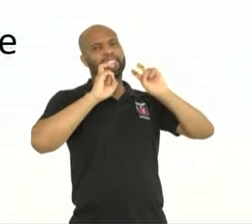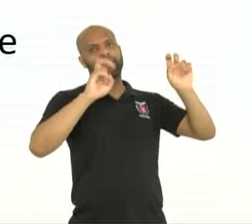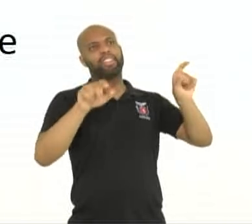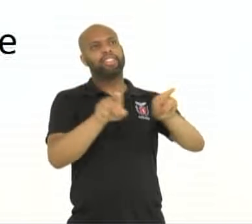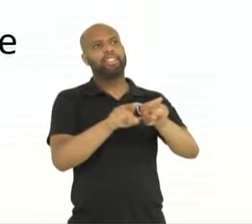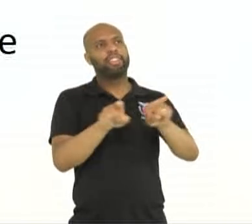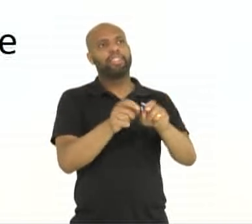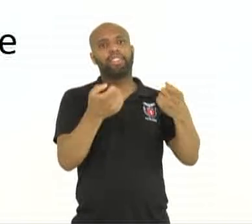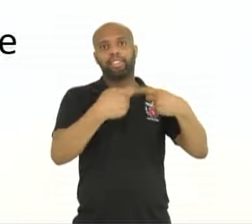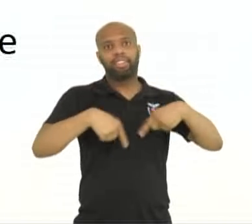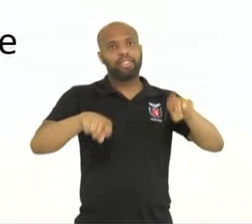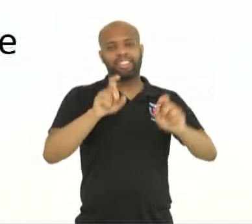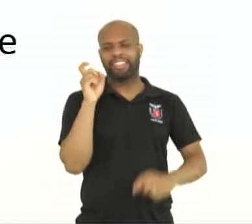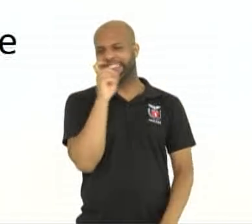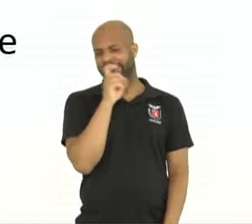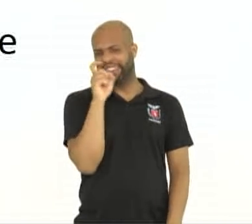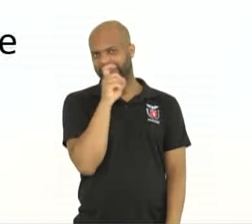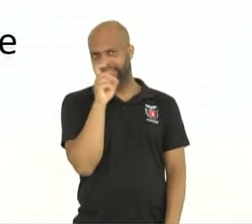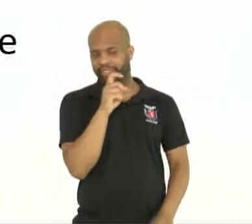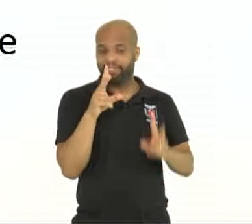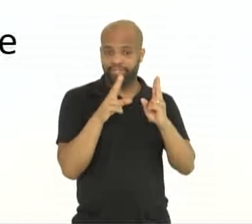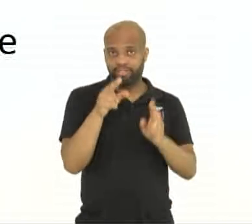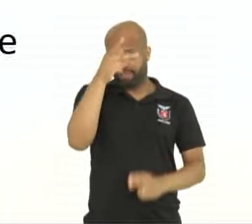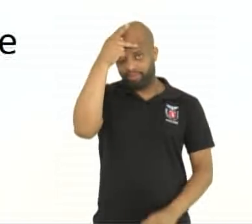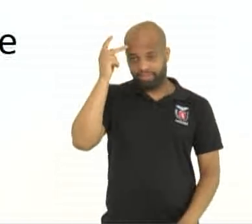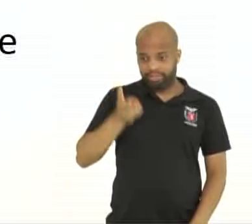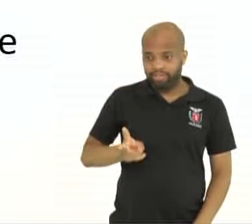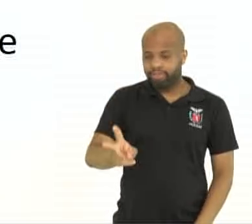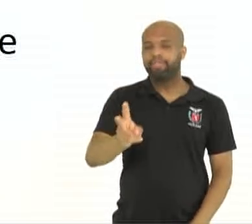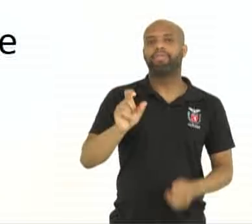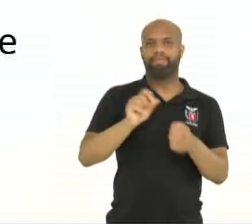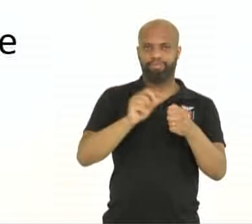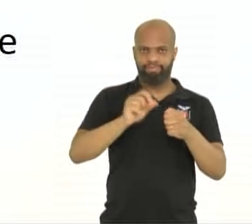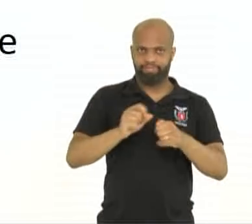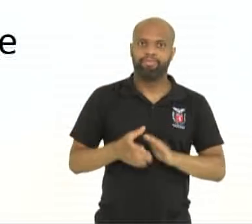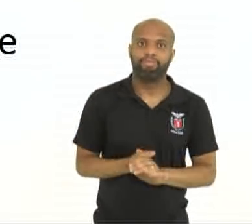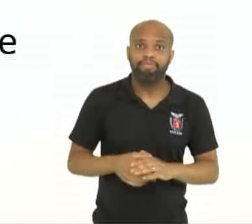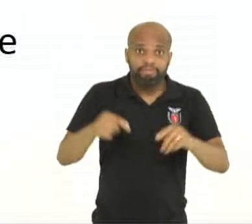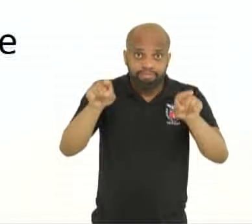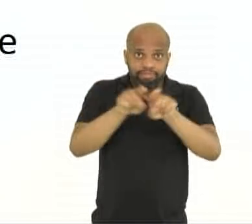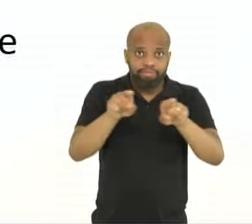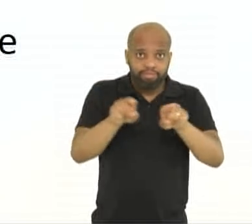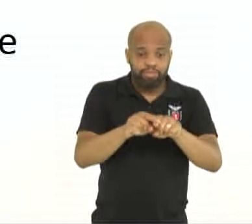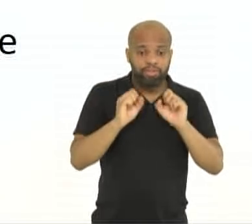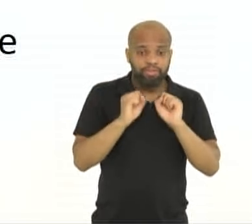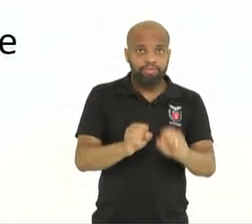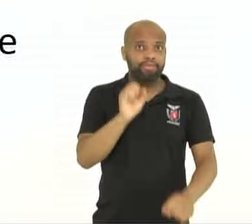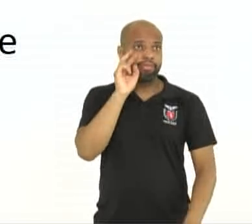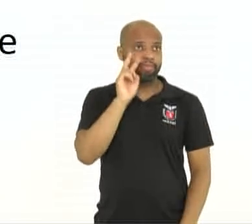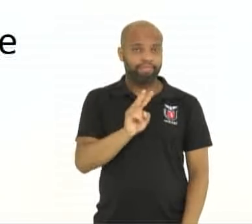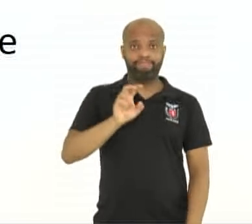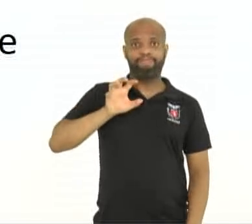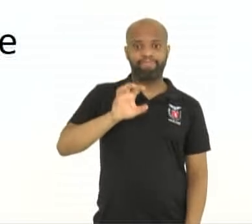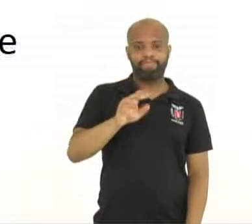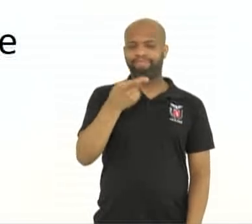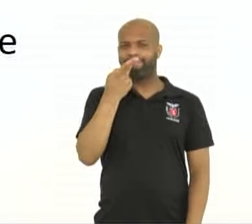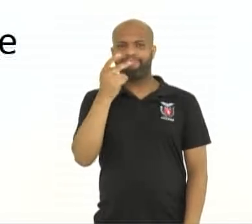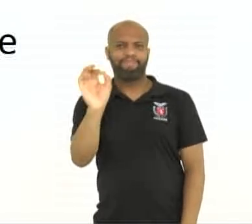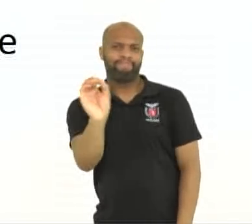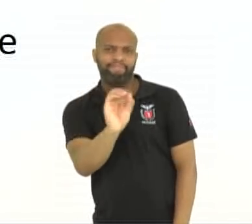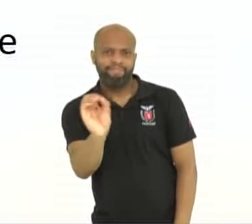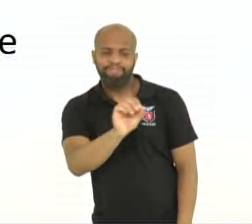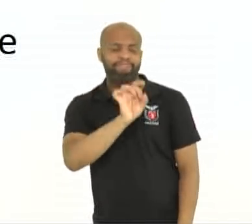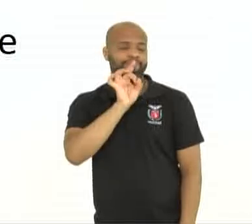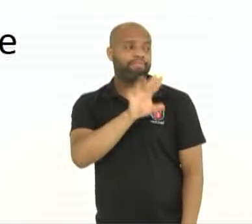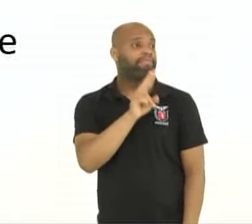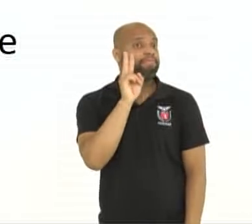nem também mentir, como as pessoas estavam sempre fazendo. E também poder ficar olhando assim, sem falar nada,